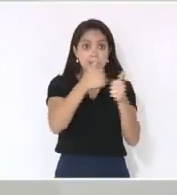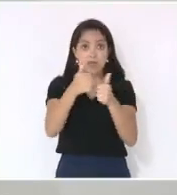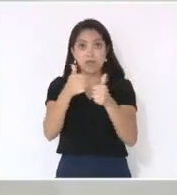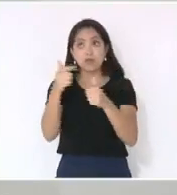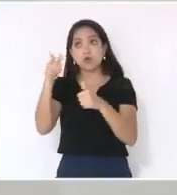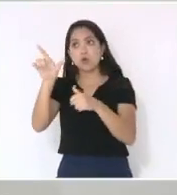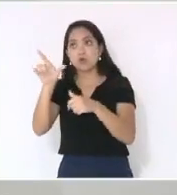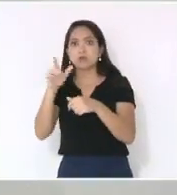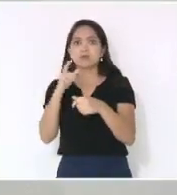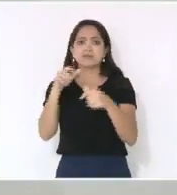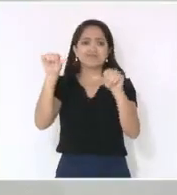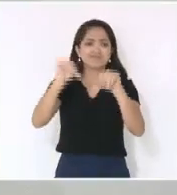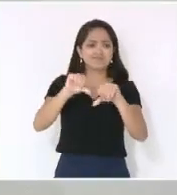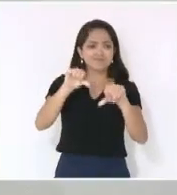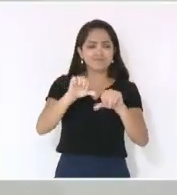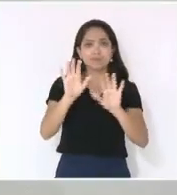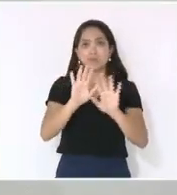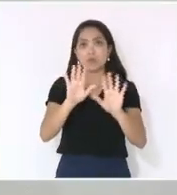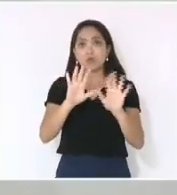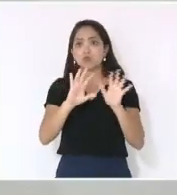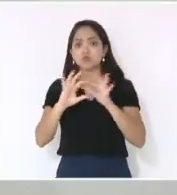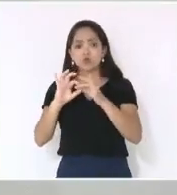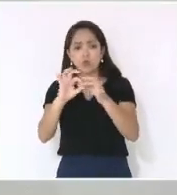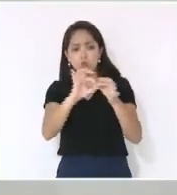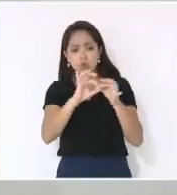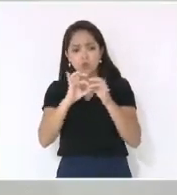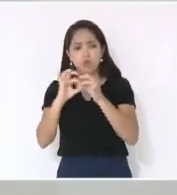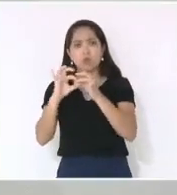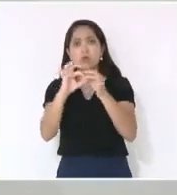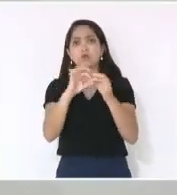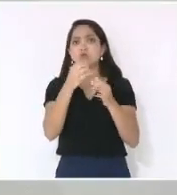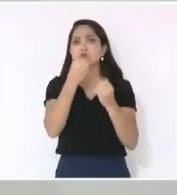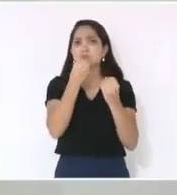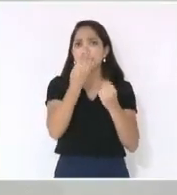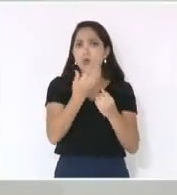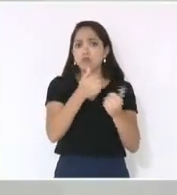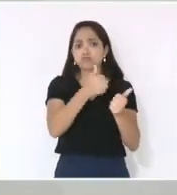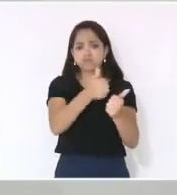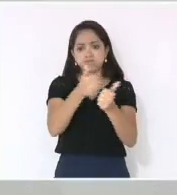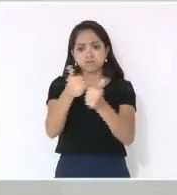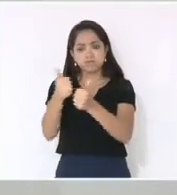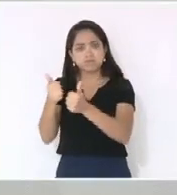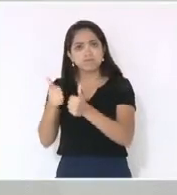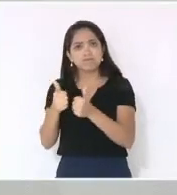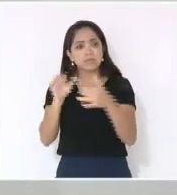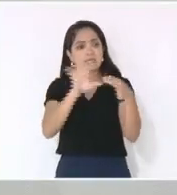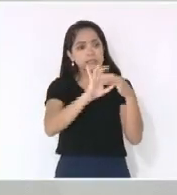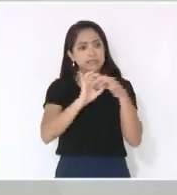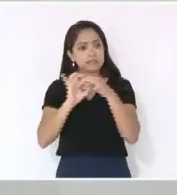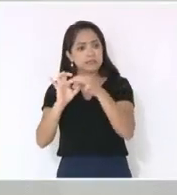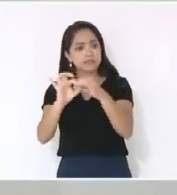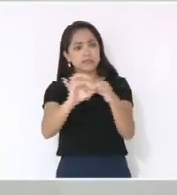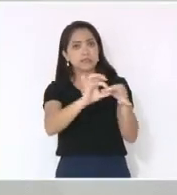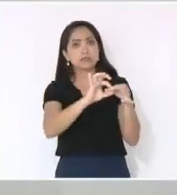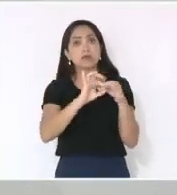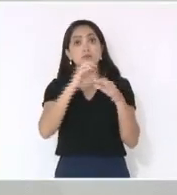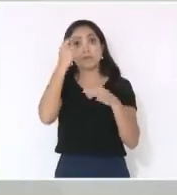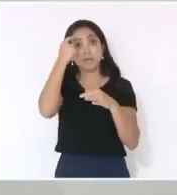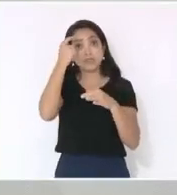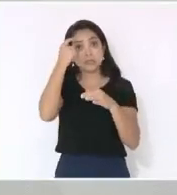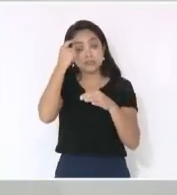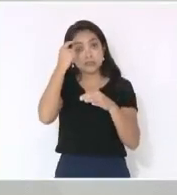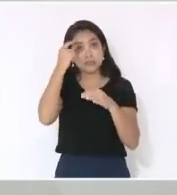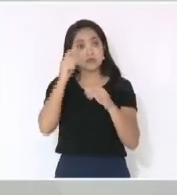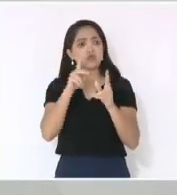que os municípios metropolitanos todos estejam em sinergia, integrados, pensando e agindo da